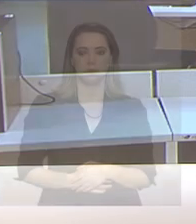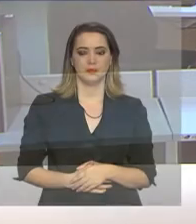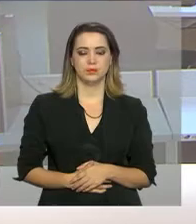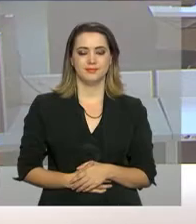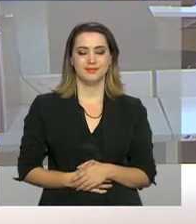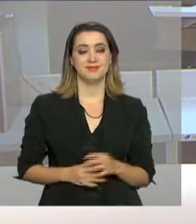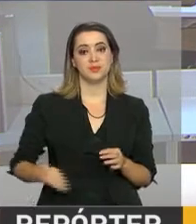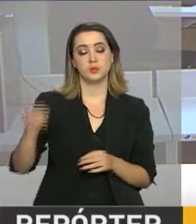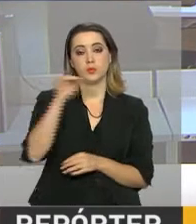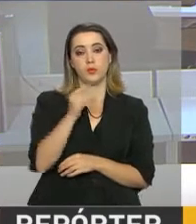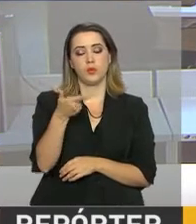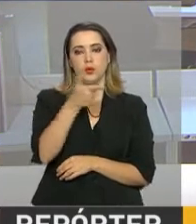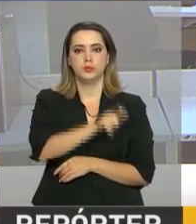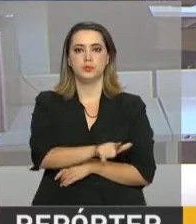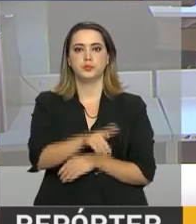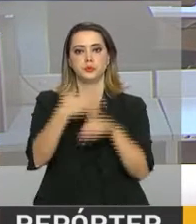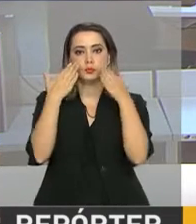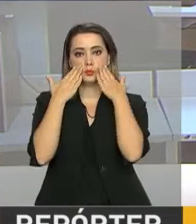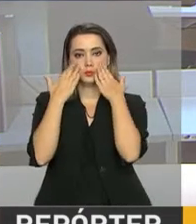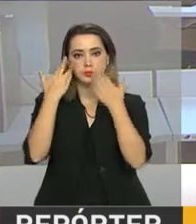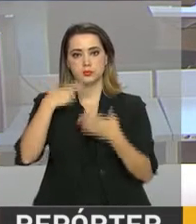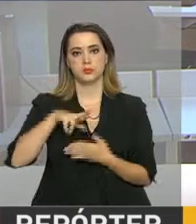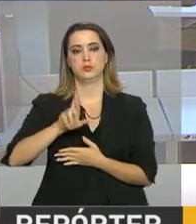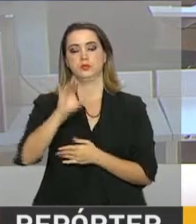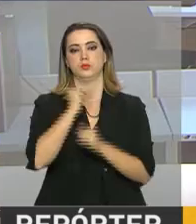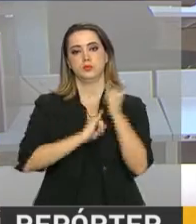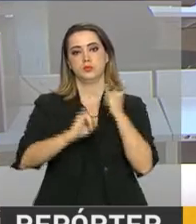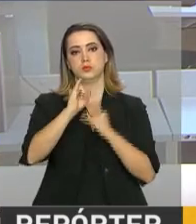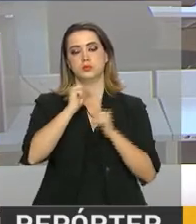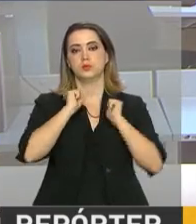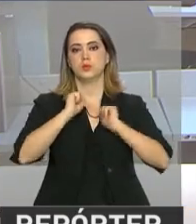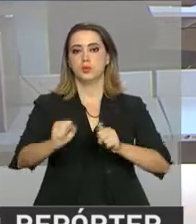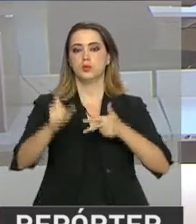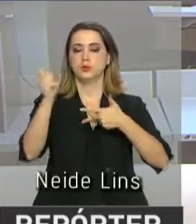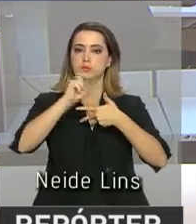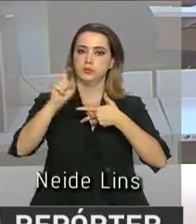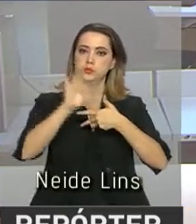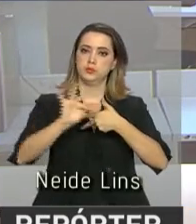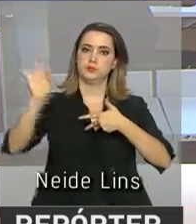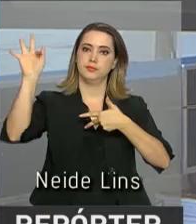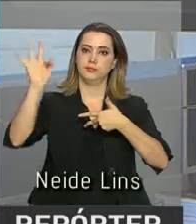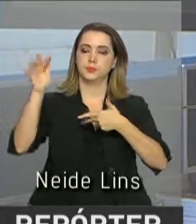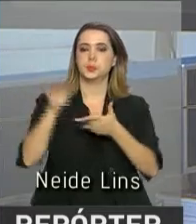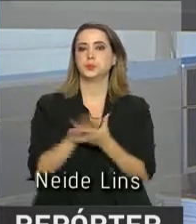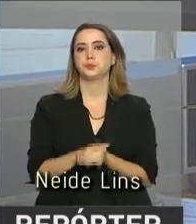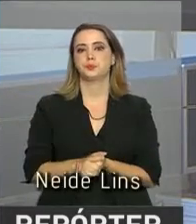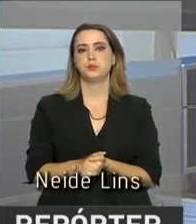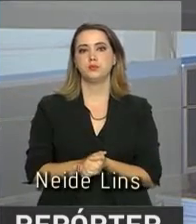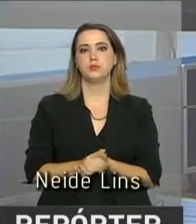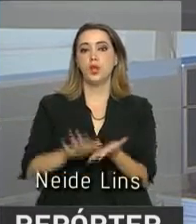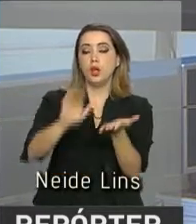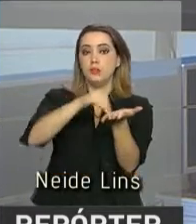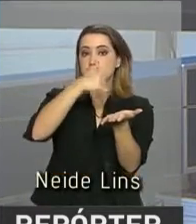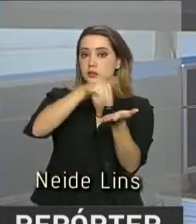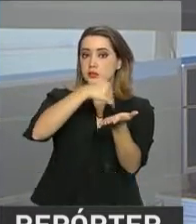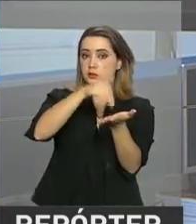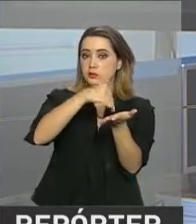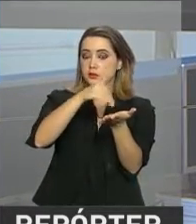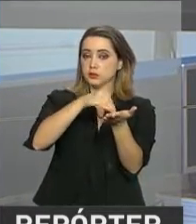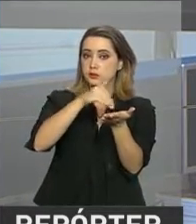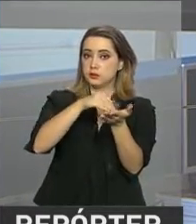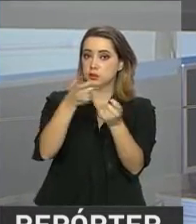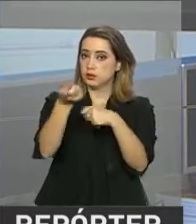olá estamos de volta com o repórter nbr notícias do poder executivo federal secretários de fazenda dos estados